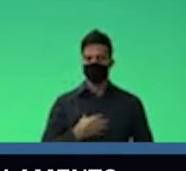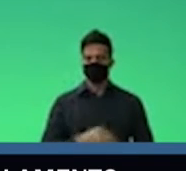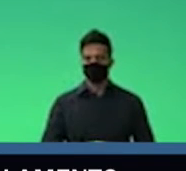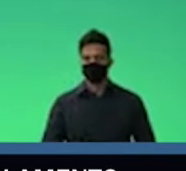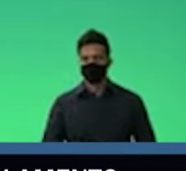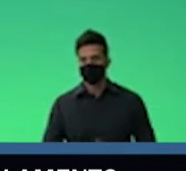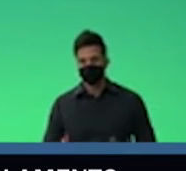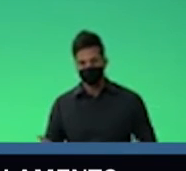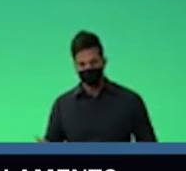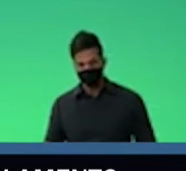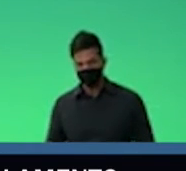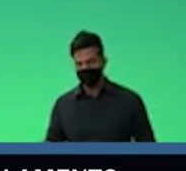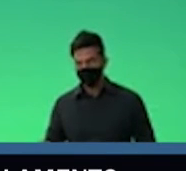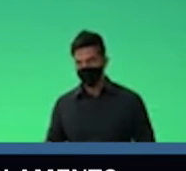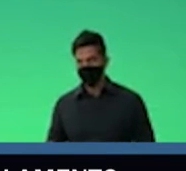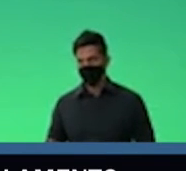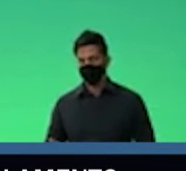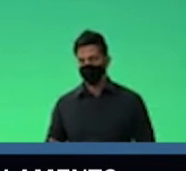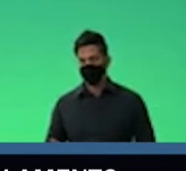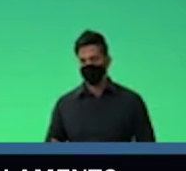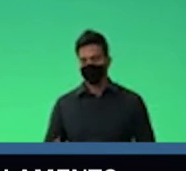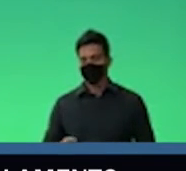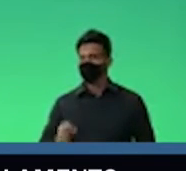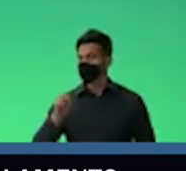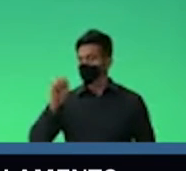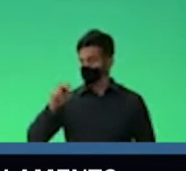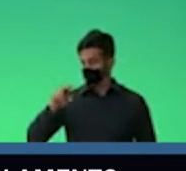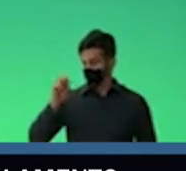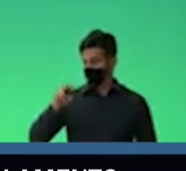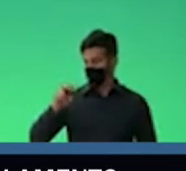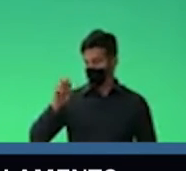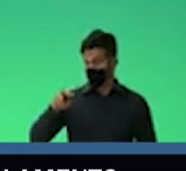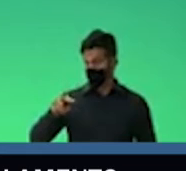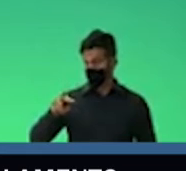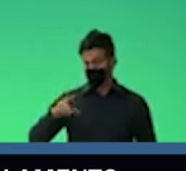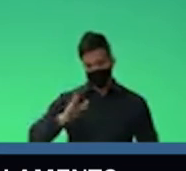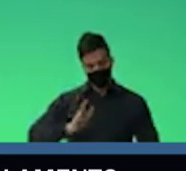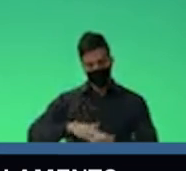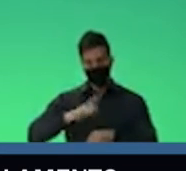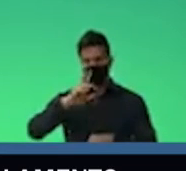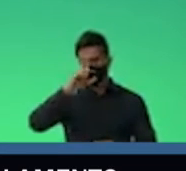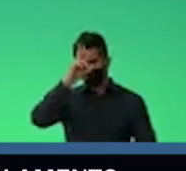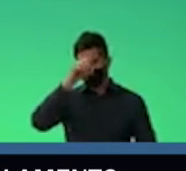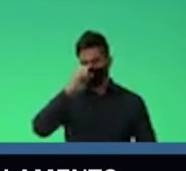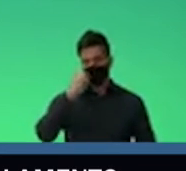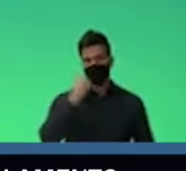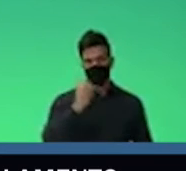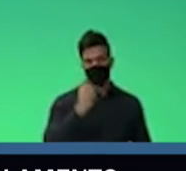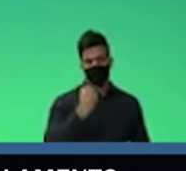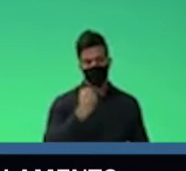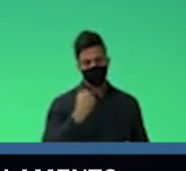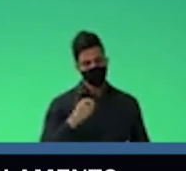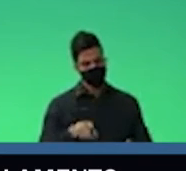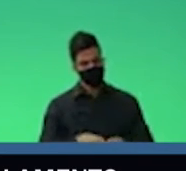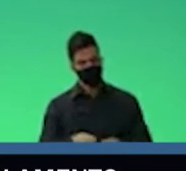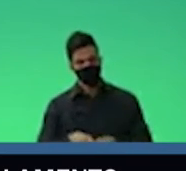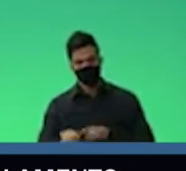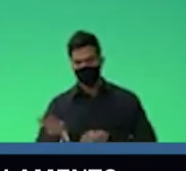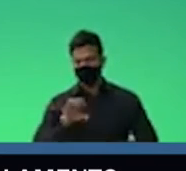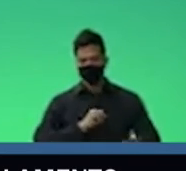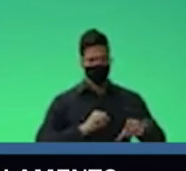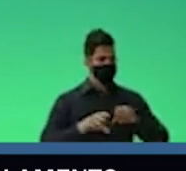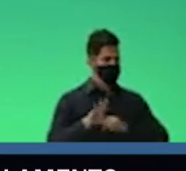está circulando, ela é 2,4 vezes mais contagiosa que a do